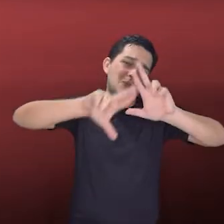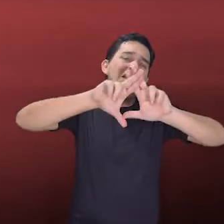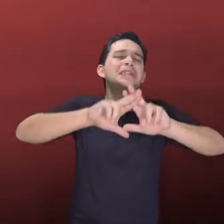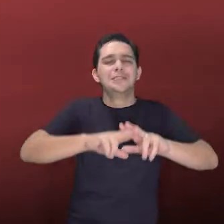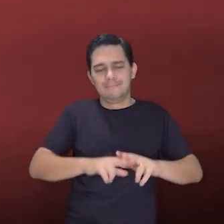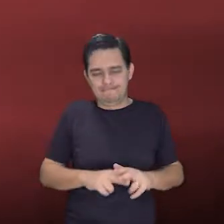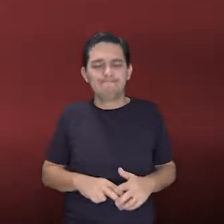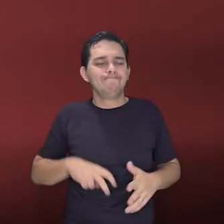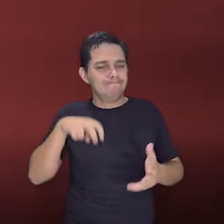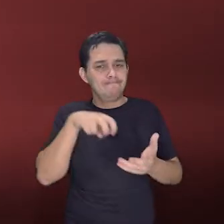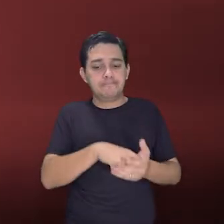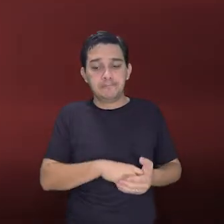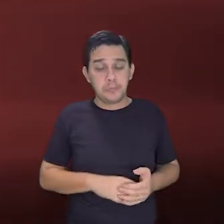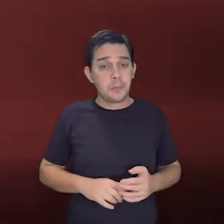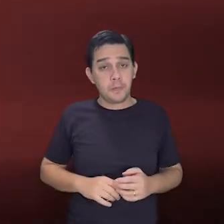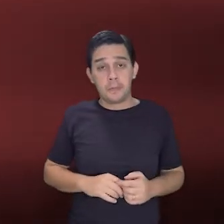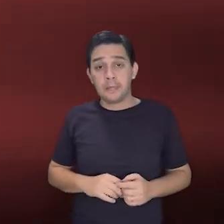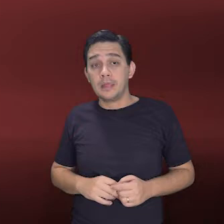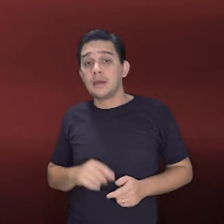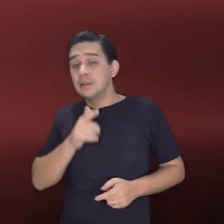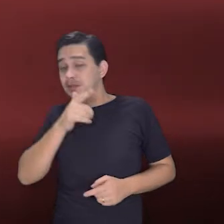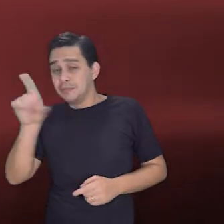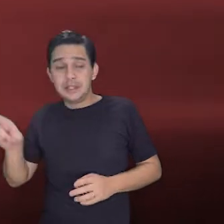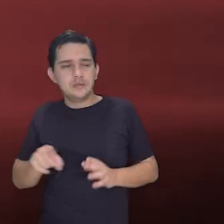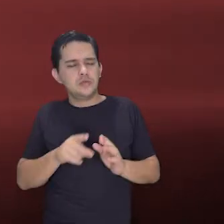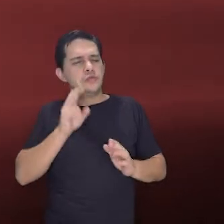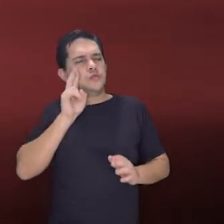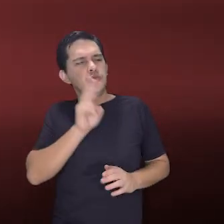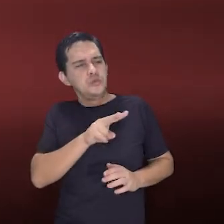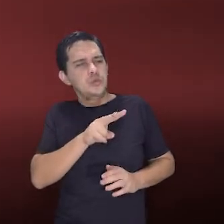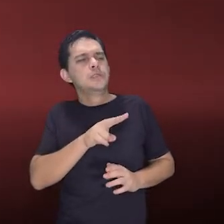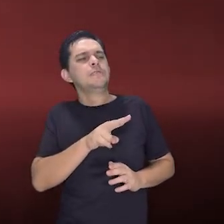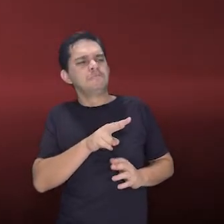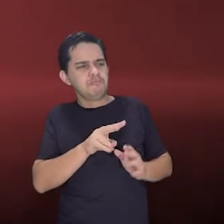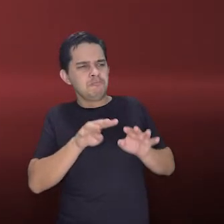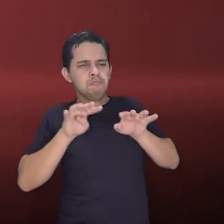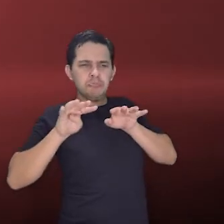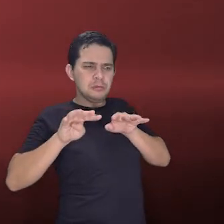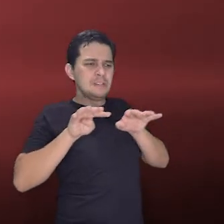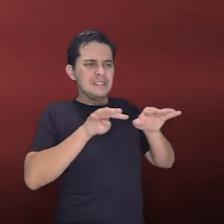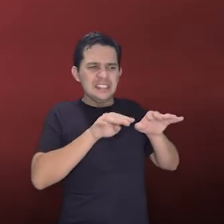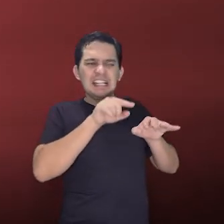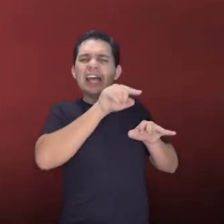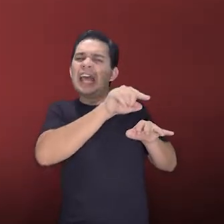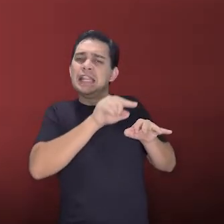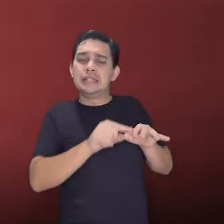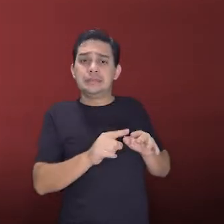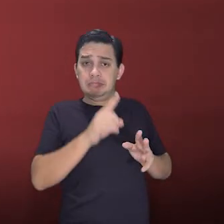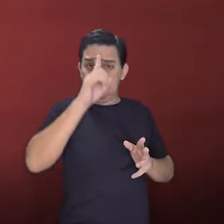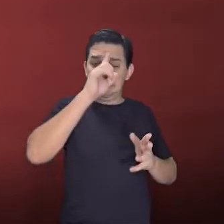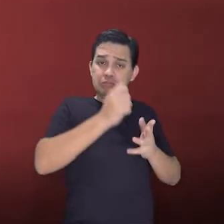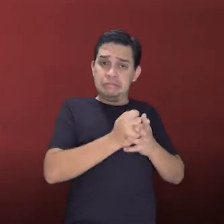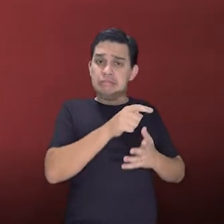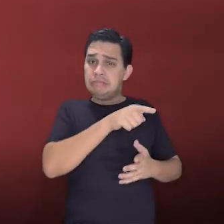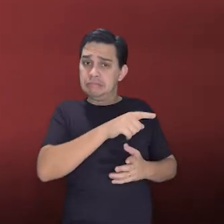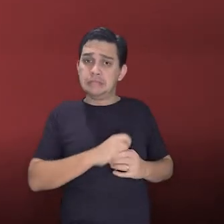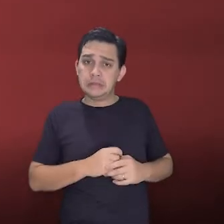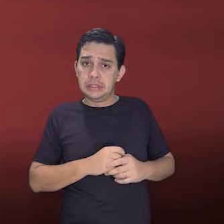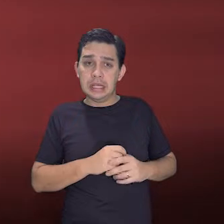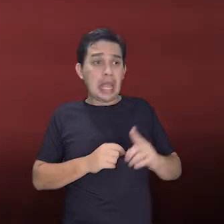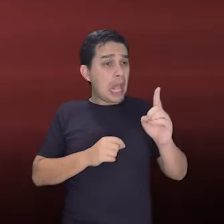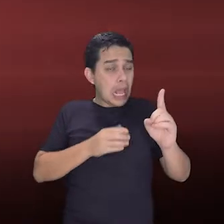Houve também o reconhecimento da elevada reprovabilidade da conduta, já que